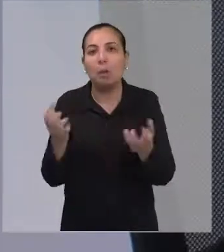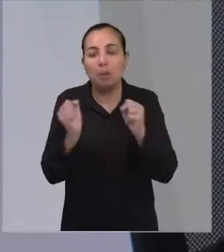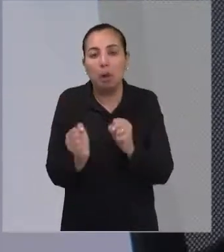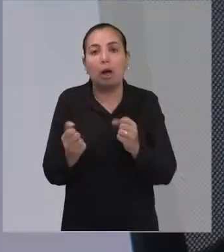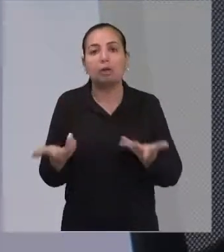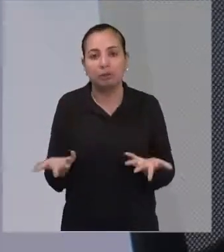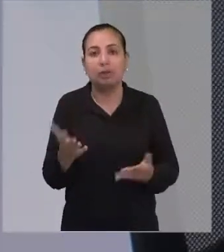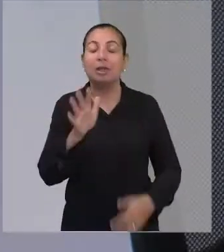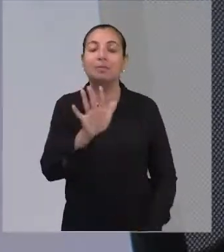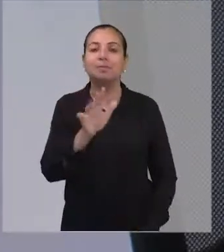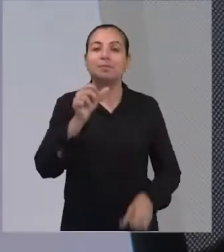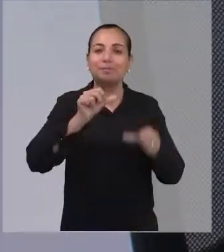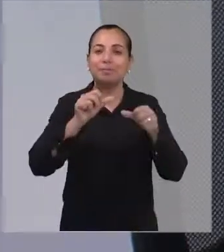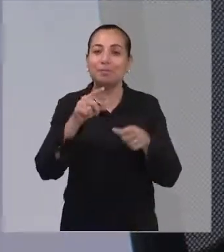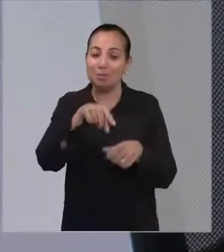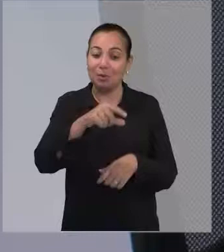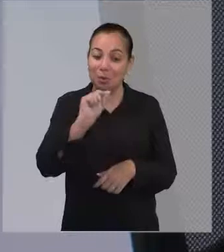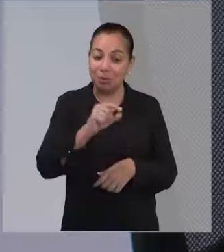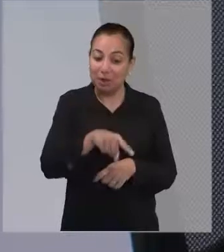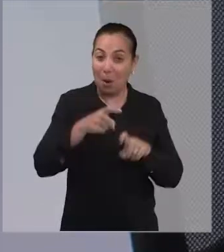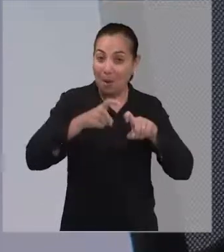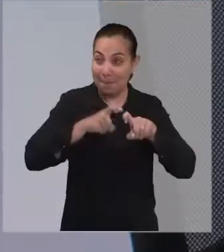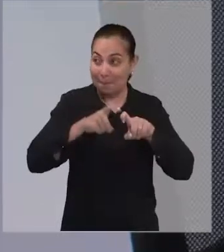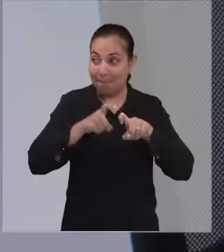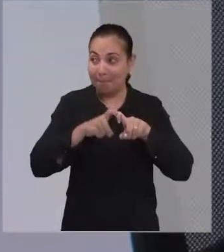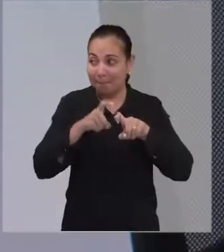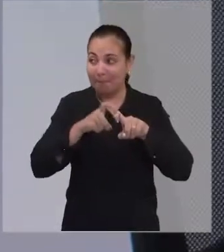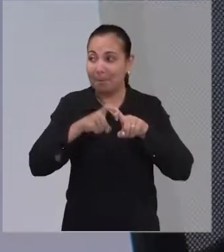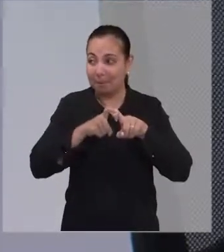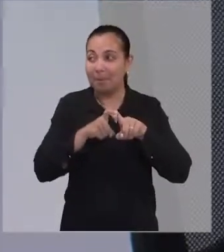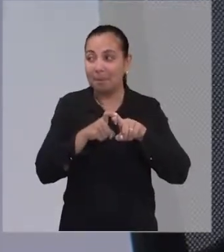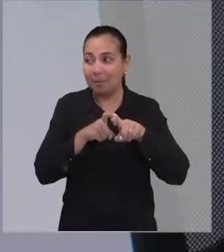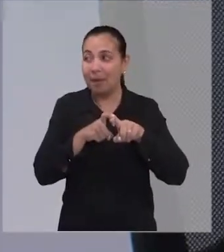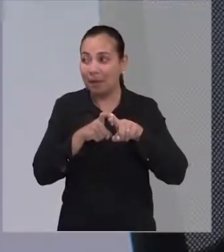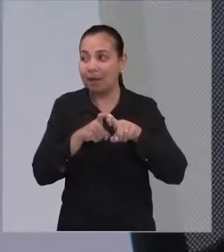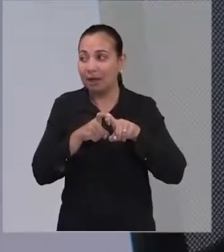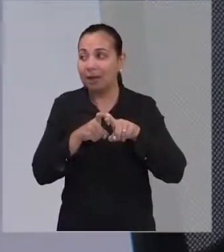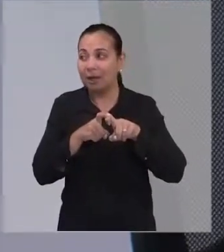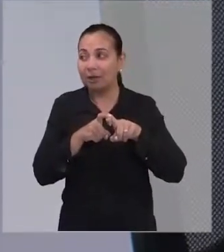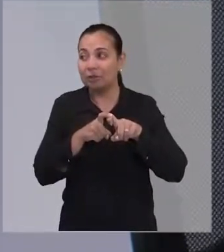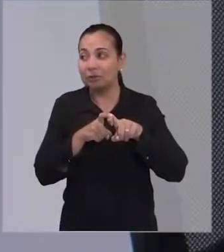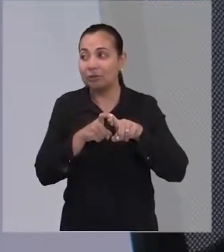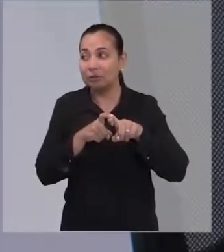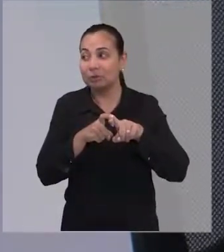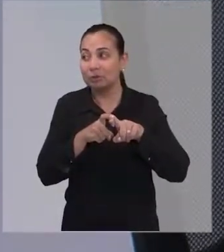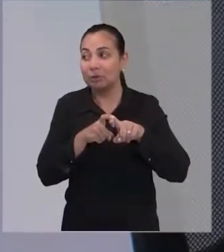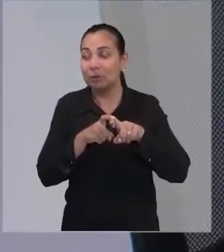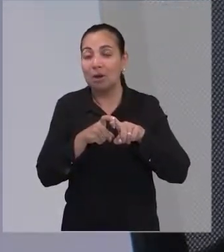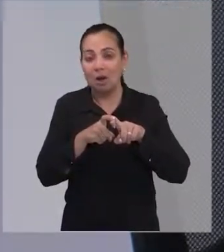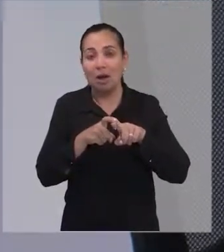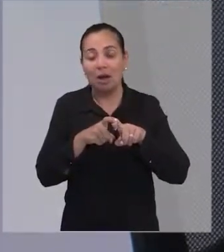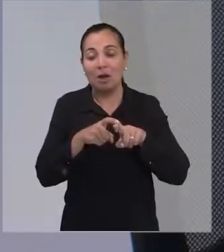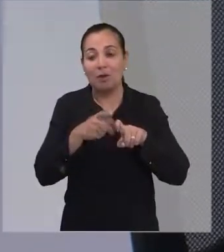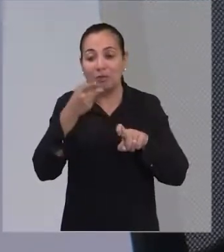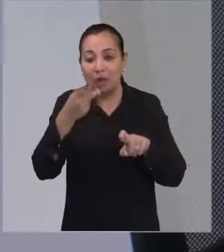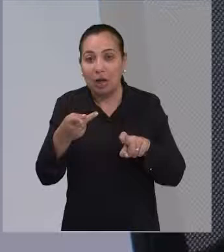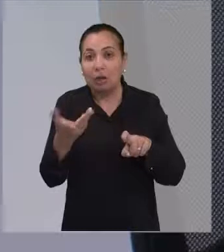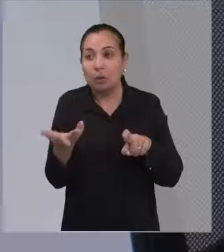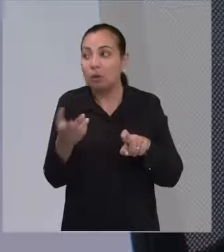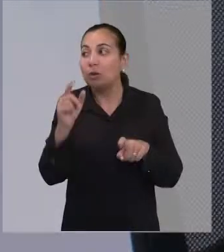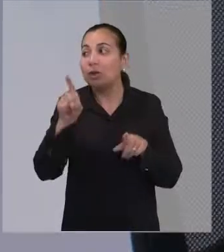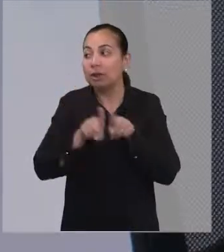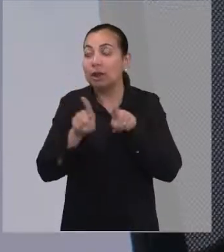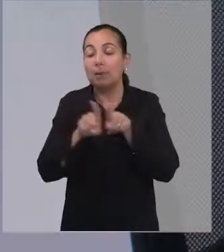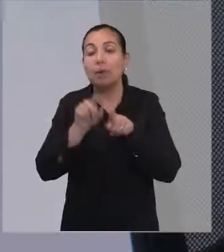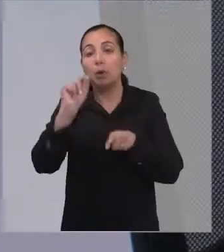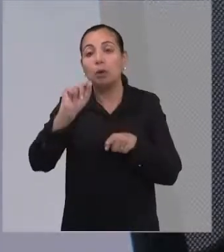respondi ambos. Né, a ação do médico, na perspectiva da ética médica, era a ação correta, e a do bispo. Né, quer dizer,